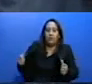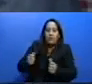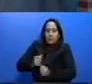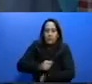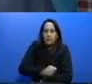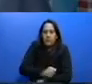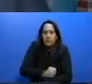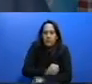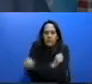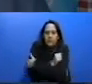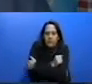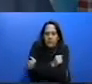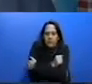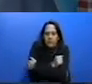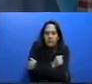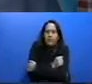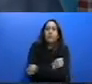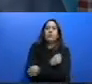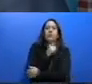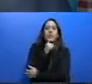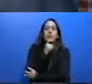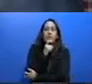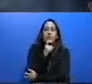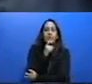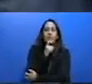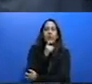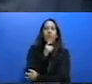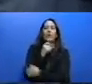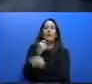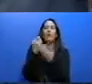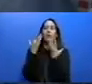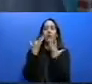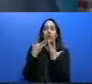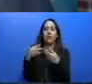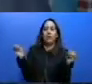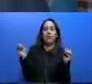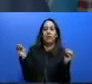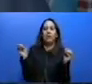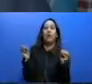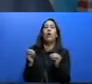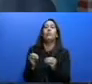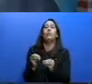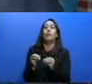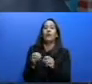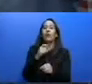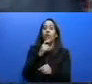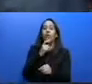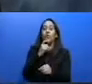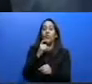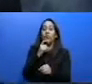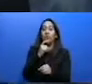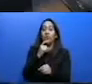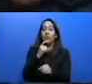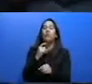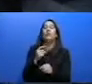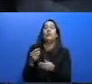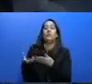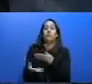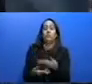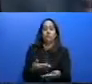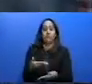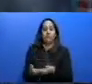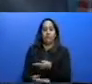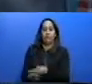sobretudo roupas próprias para as baixas temperaturas, elas evitam que o corpo perca calor para o ambiente.